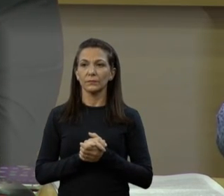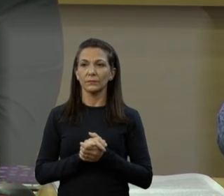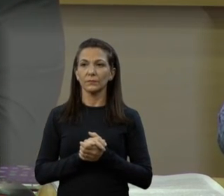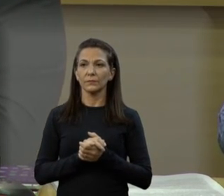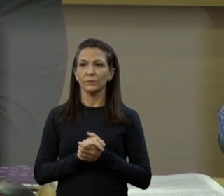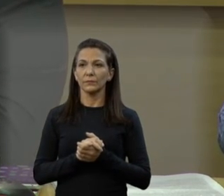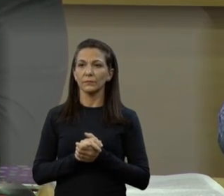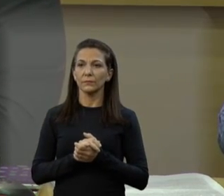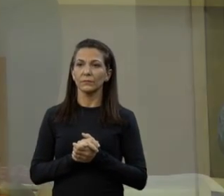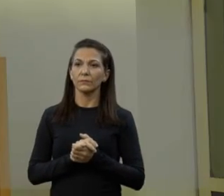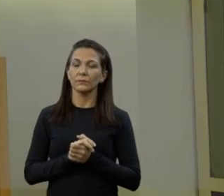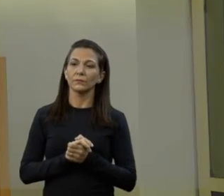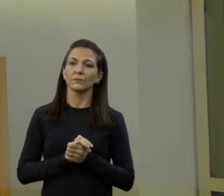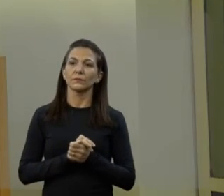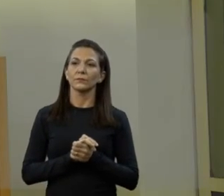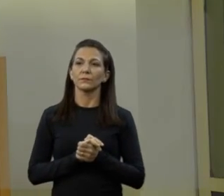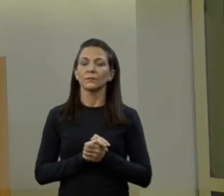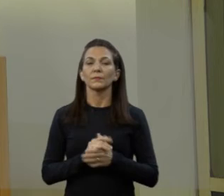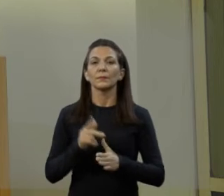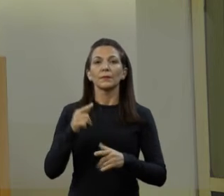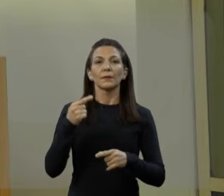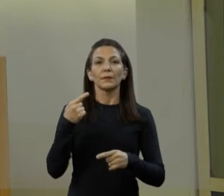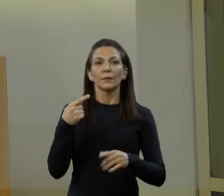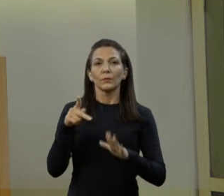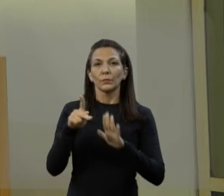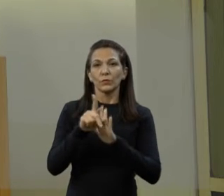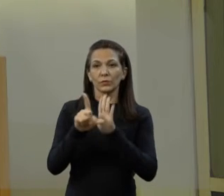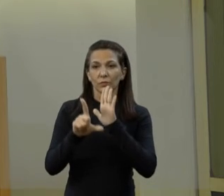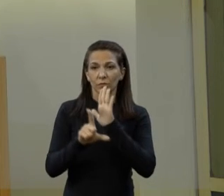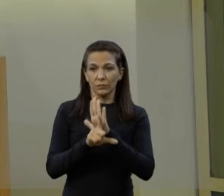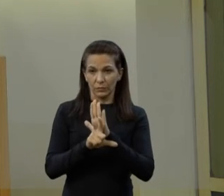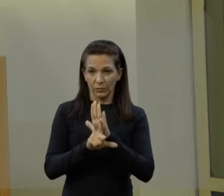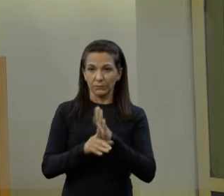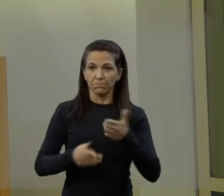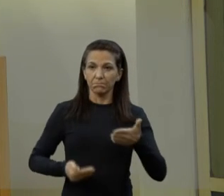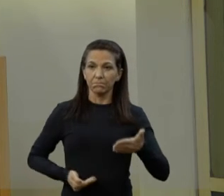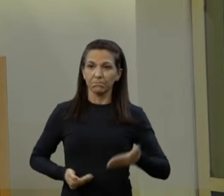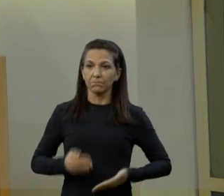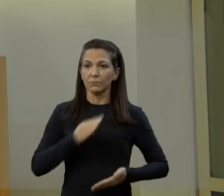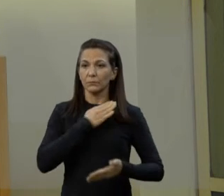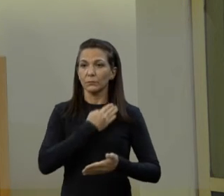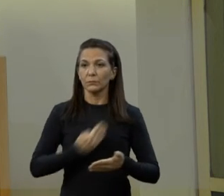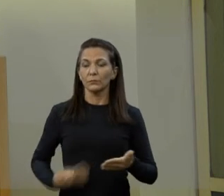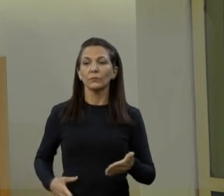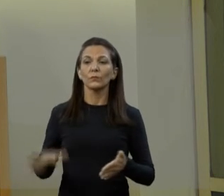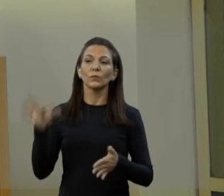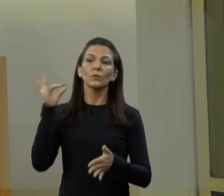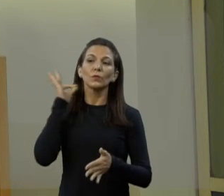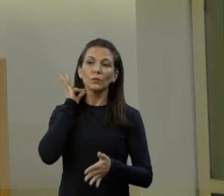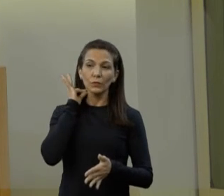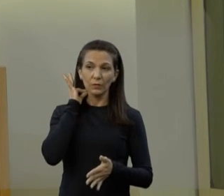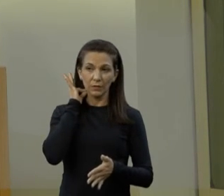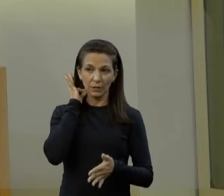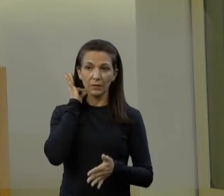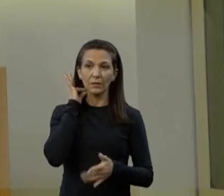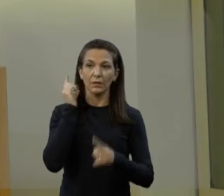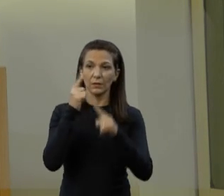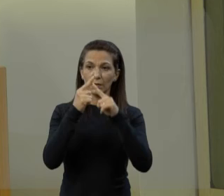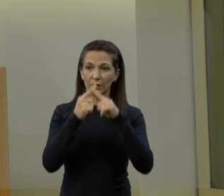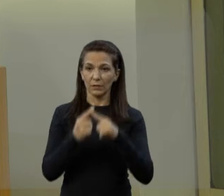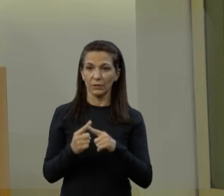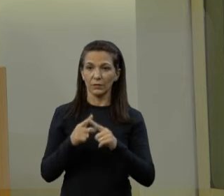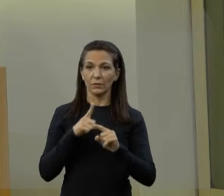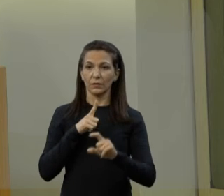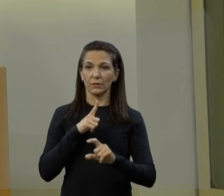e esse projeto de lei institui o serviço público municipal de Loteria no porto a partir